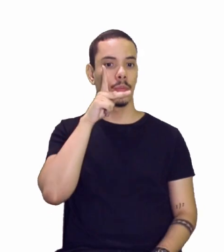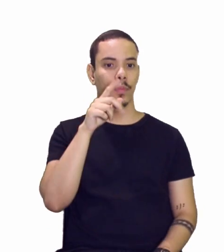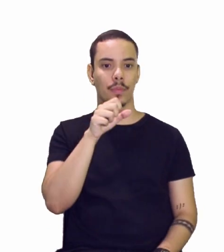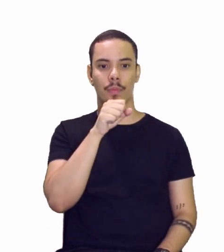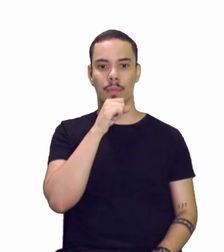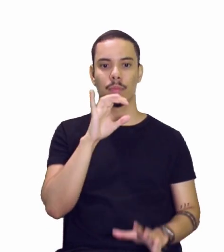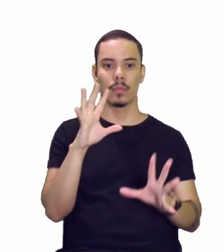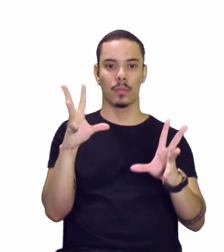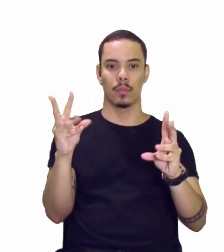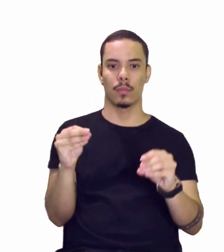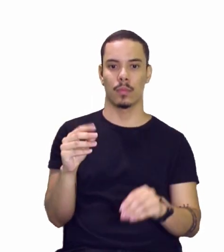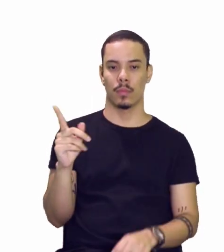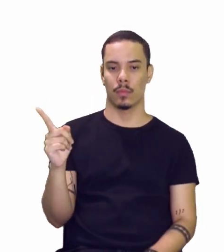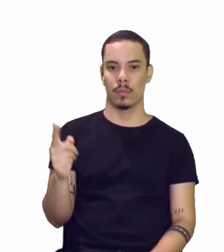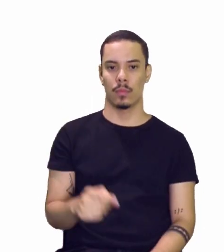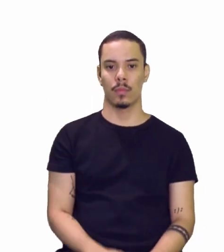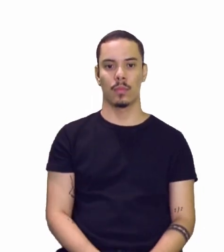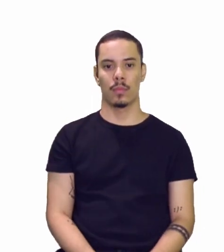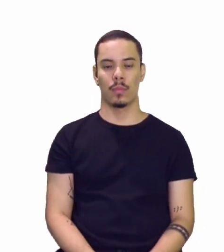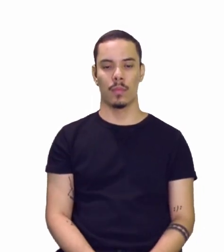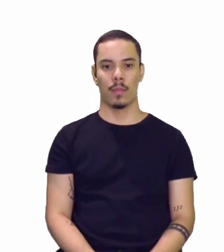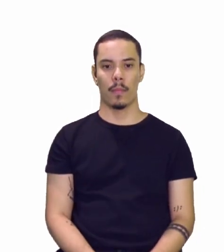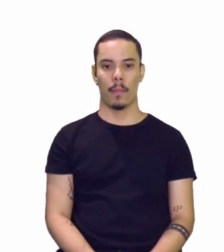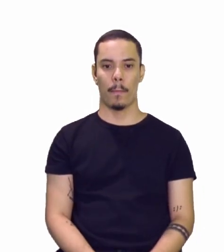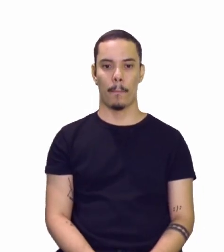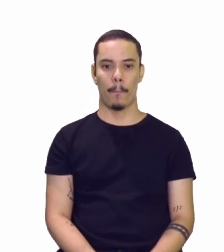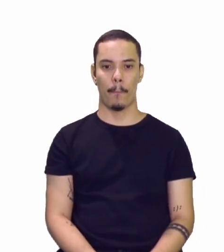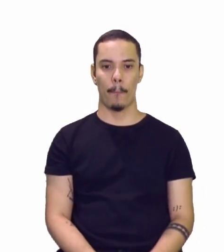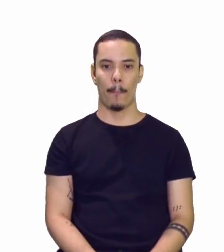ó. Fica ligado, ó.